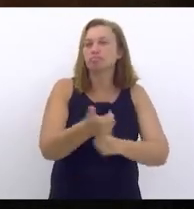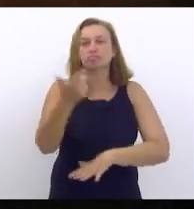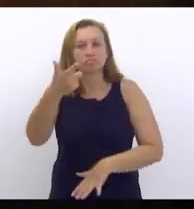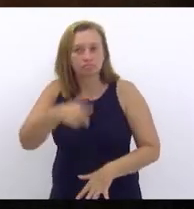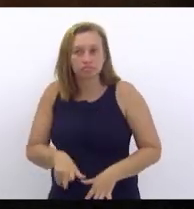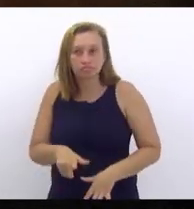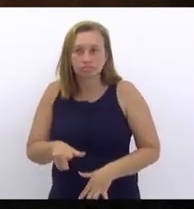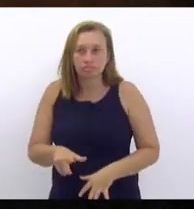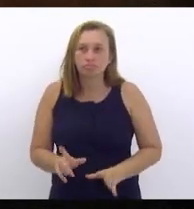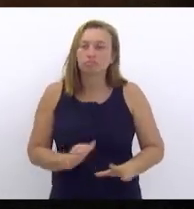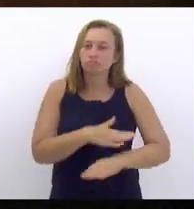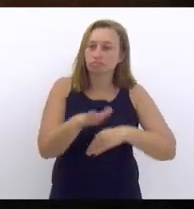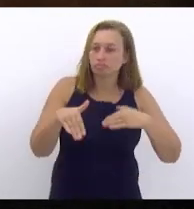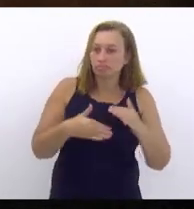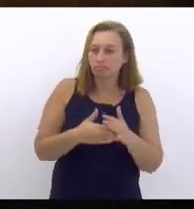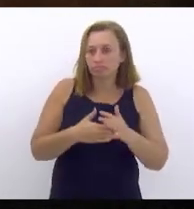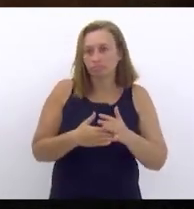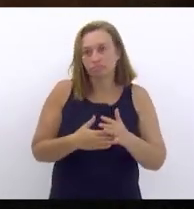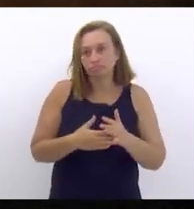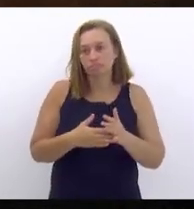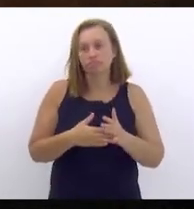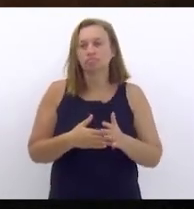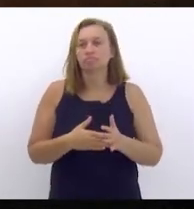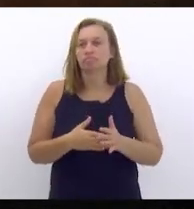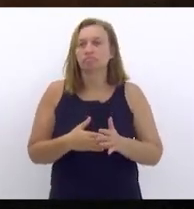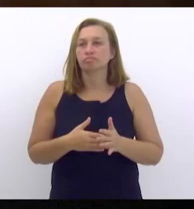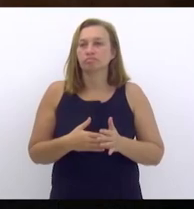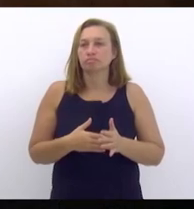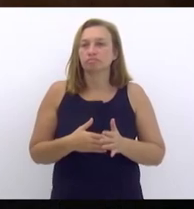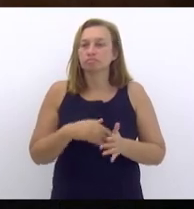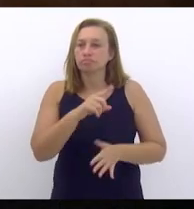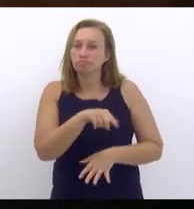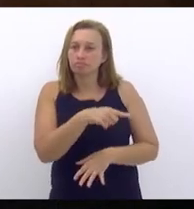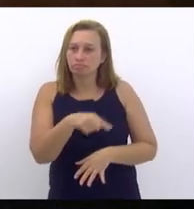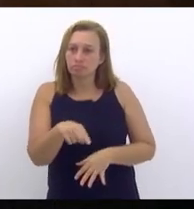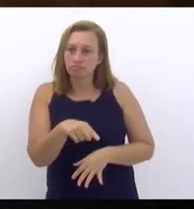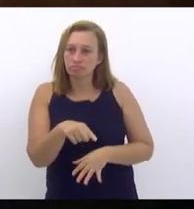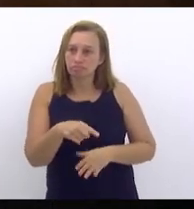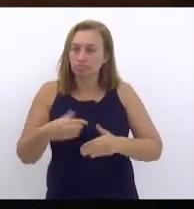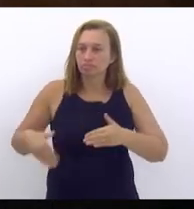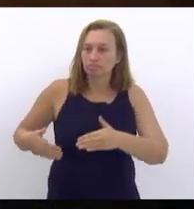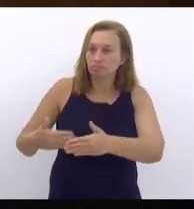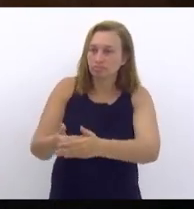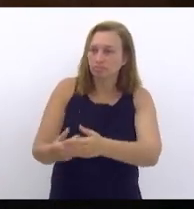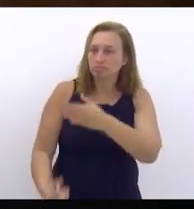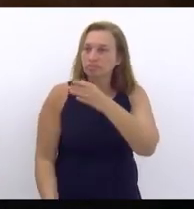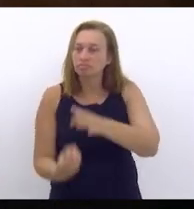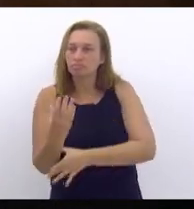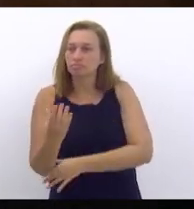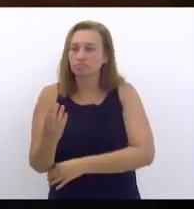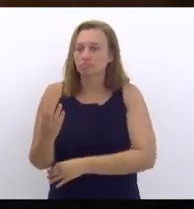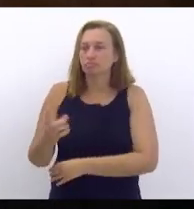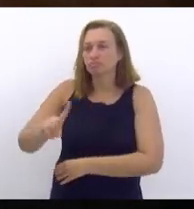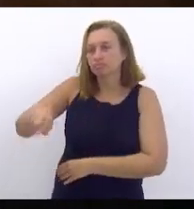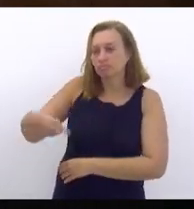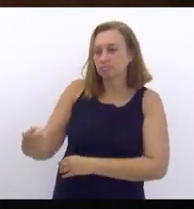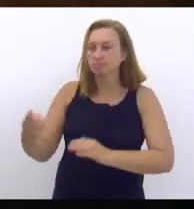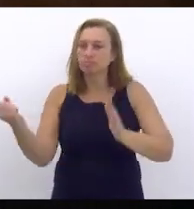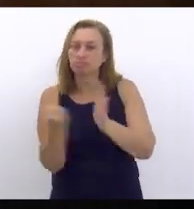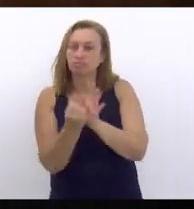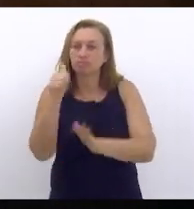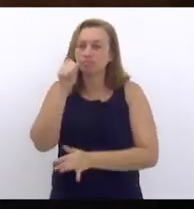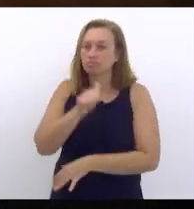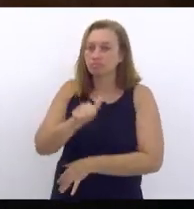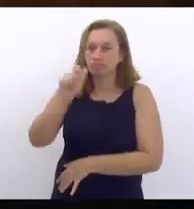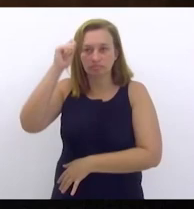vez, daquelas e daqueles que foram alijados do processo de construção, produção em outros marcos, mulheres,